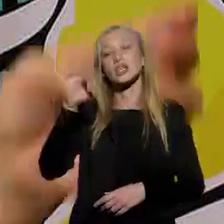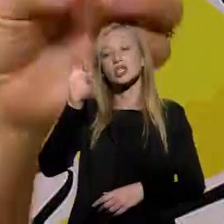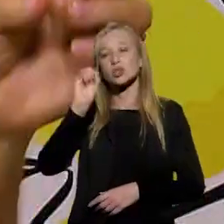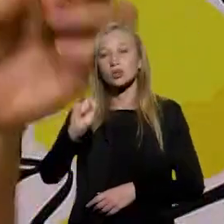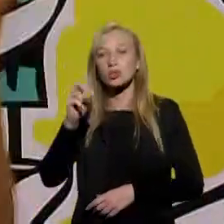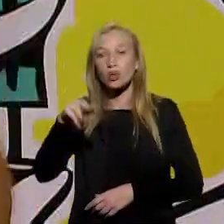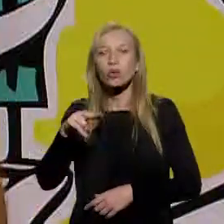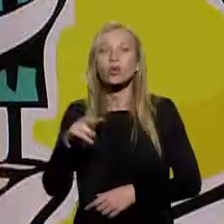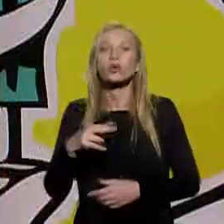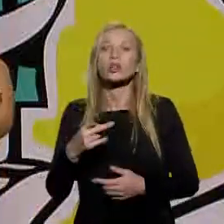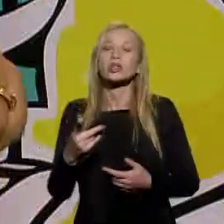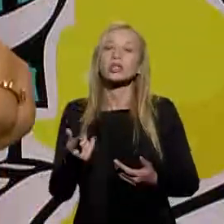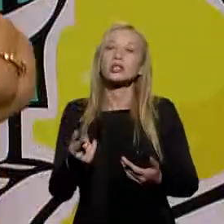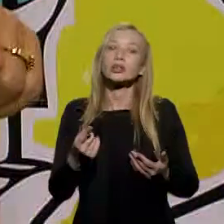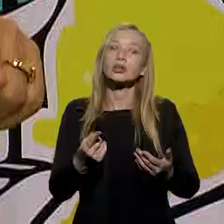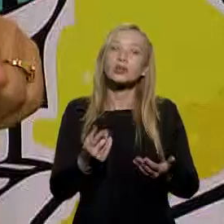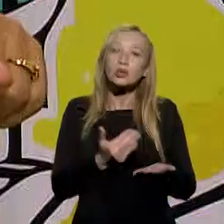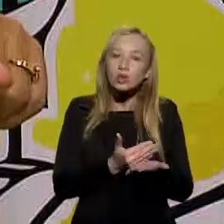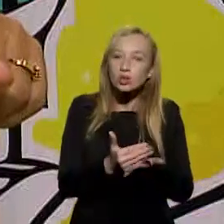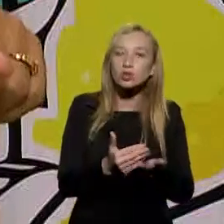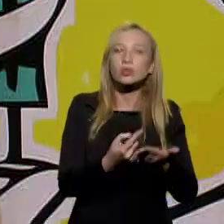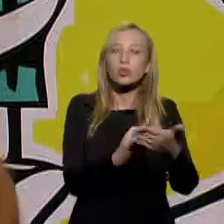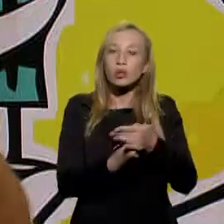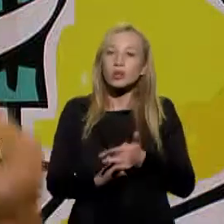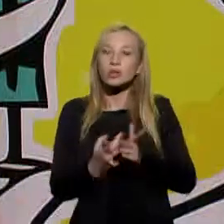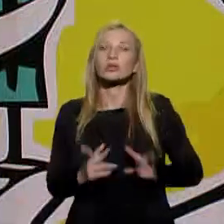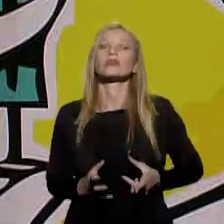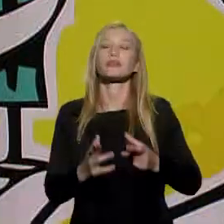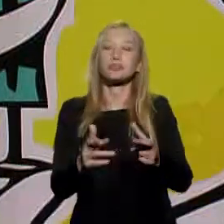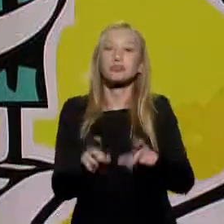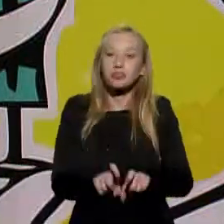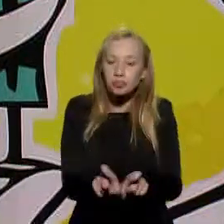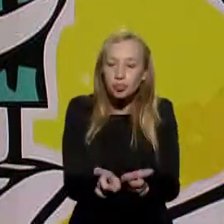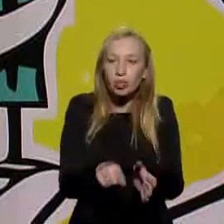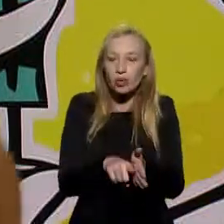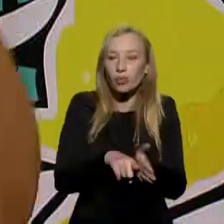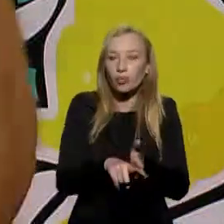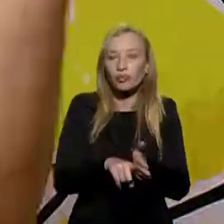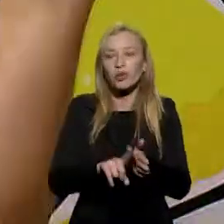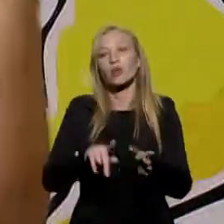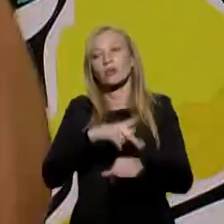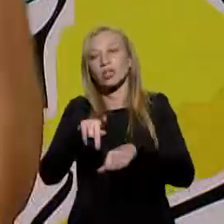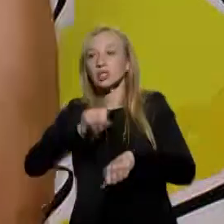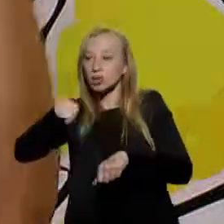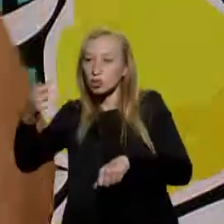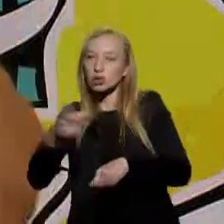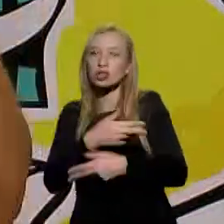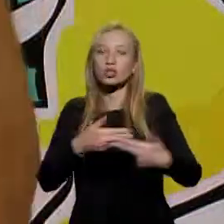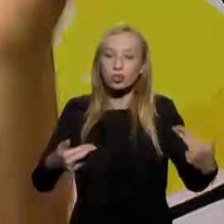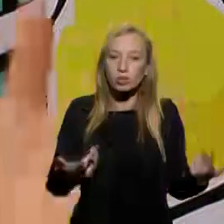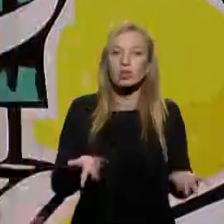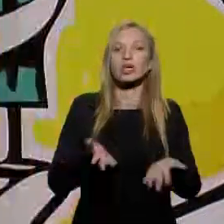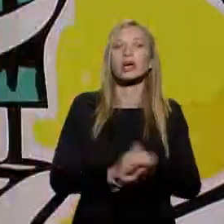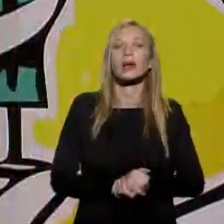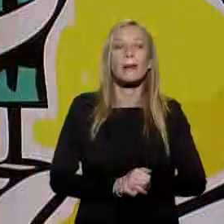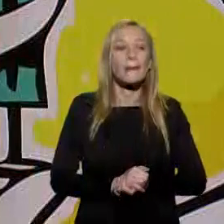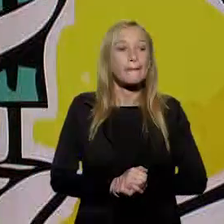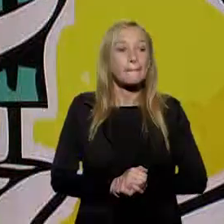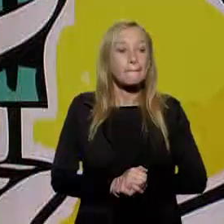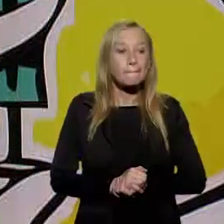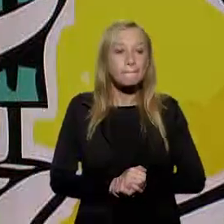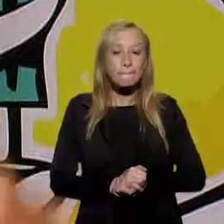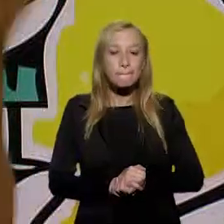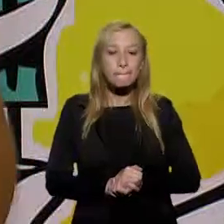paz e instituiu a prevenção ao câncer ginecológico no país isso entre outras coisas ela tem muito mais coisas mas